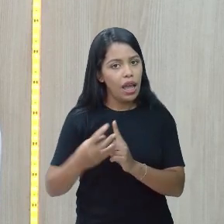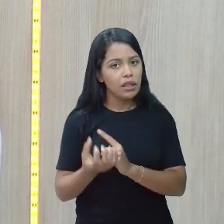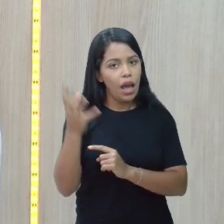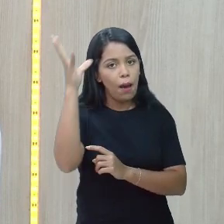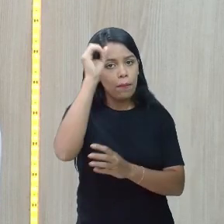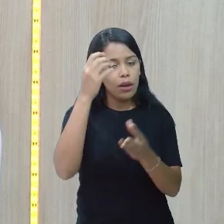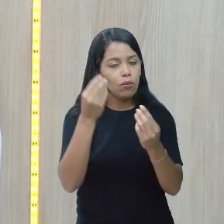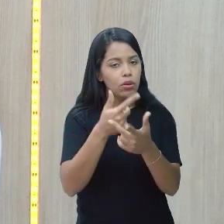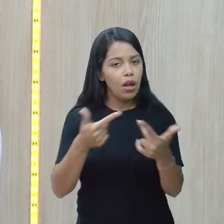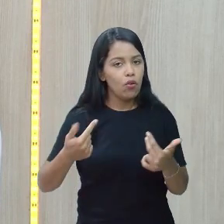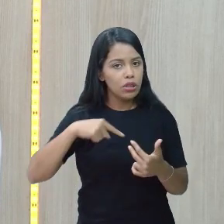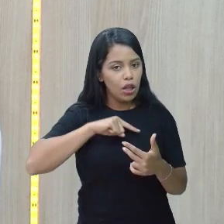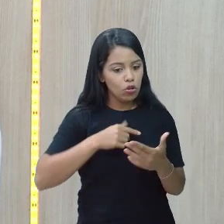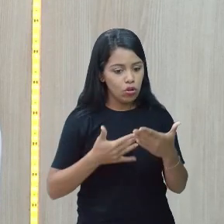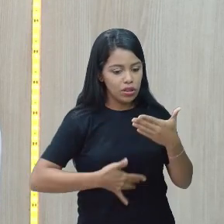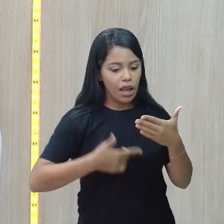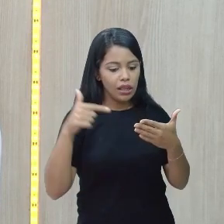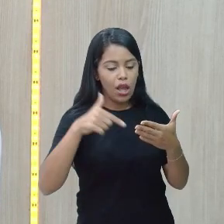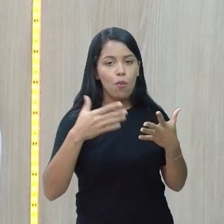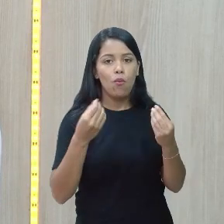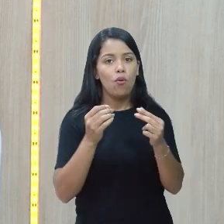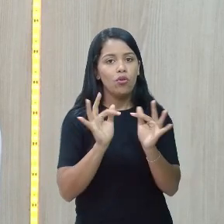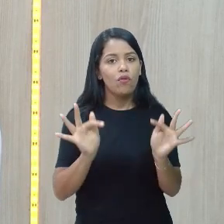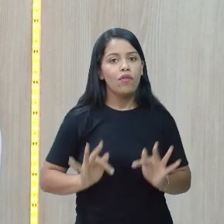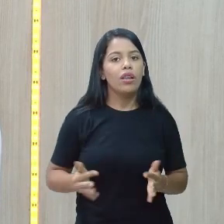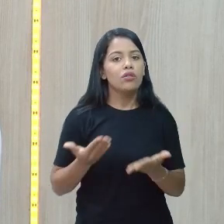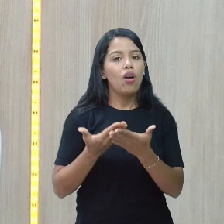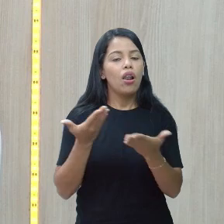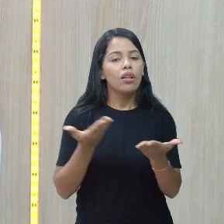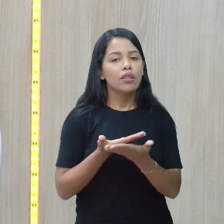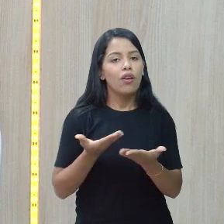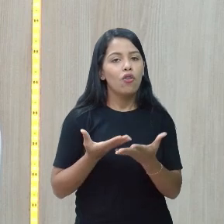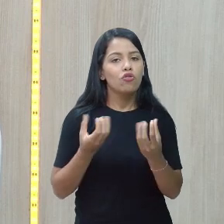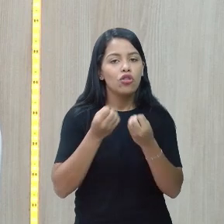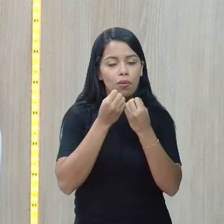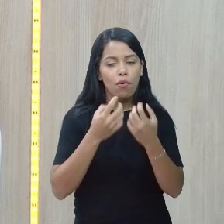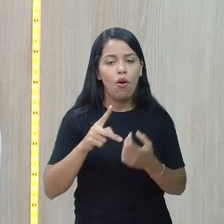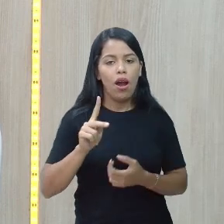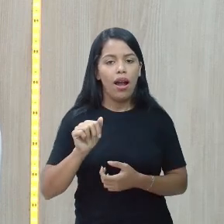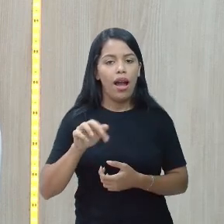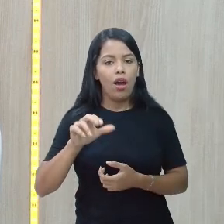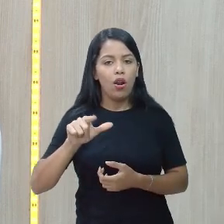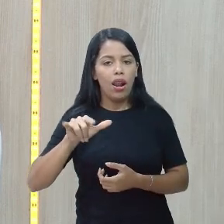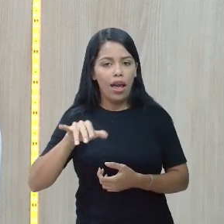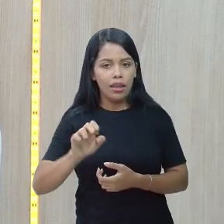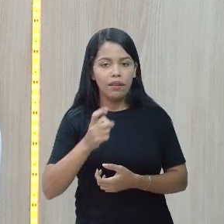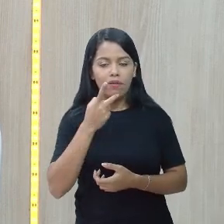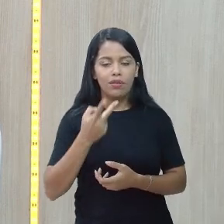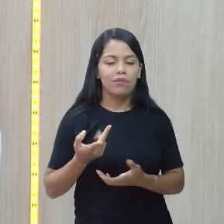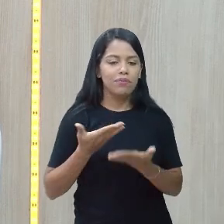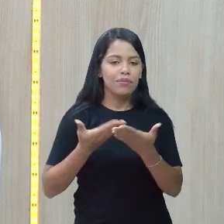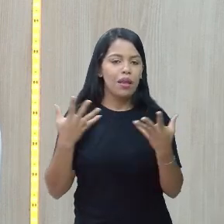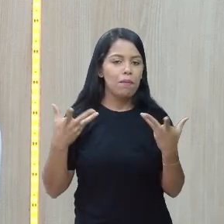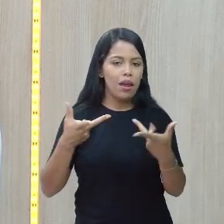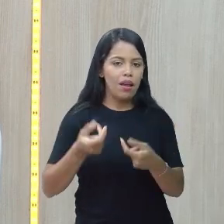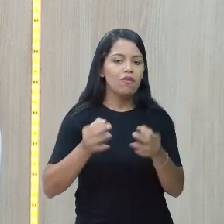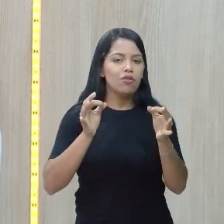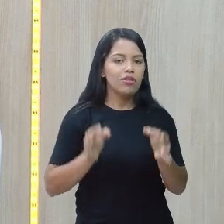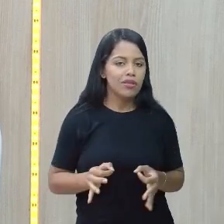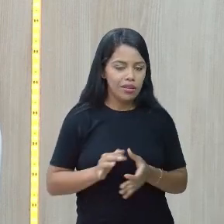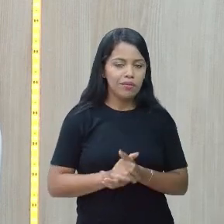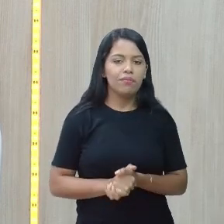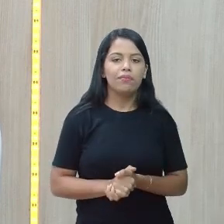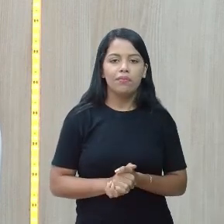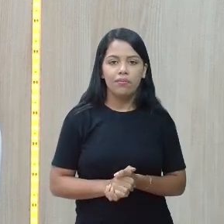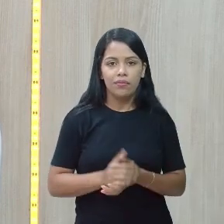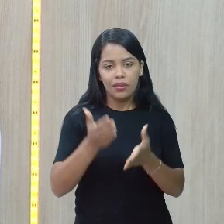e eles estão muito felizes, viu, Vilma, com a aula de hoje. Estão dizendo que é bom. Caroline está dizendo uma aula maravilhosa. Isso mesmo, Caroline,